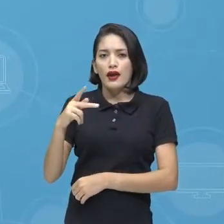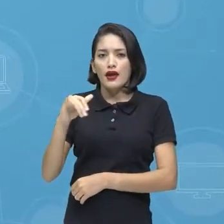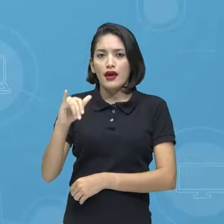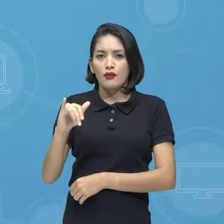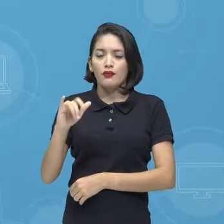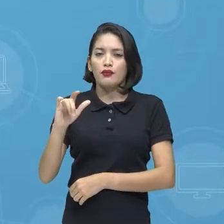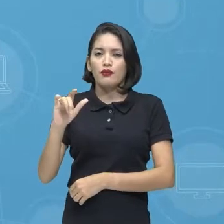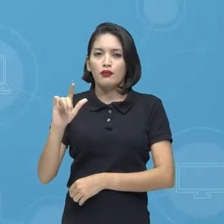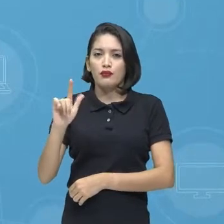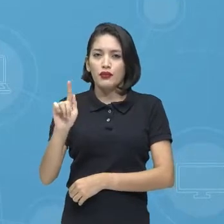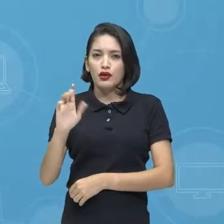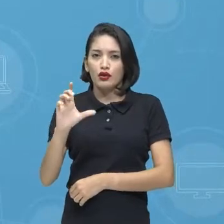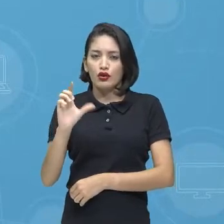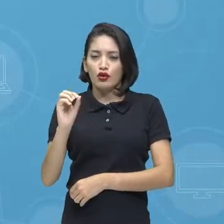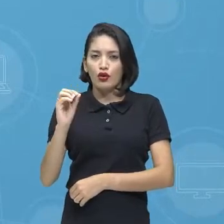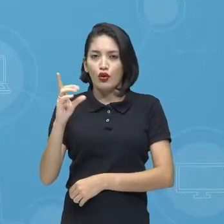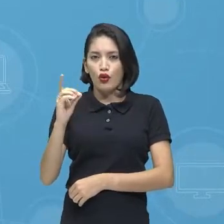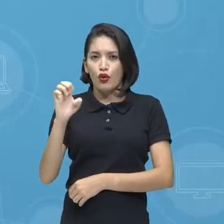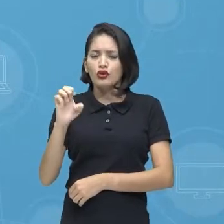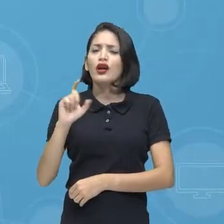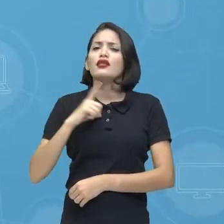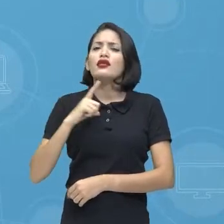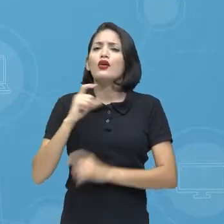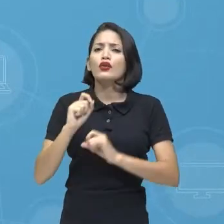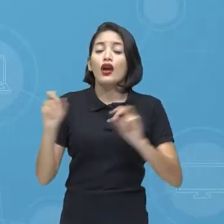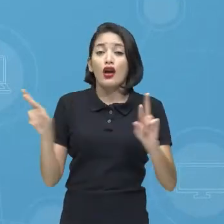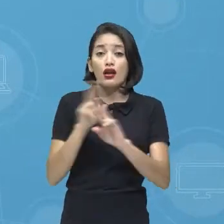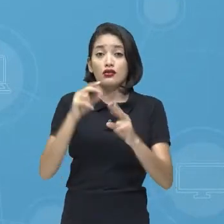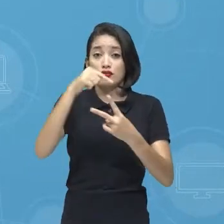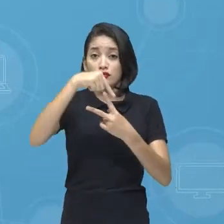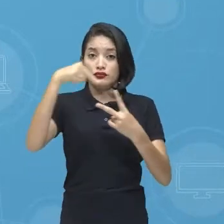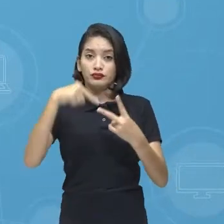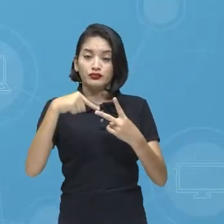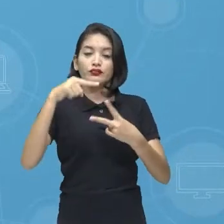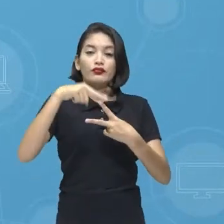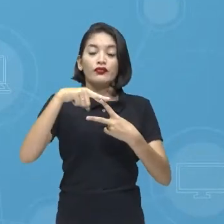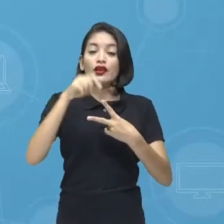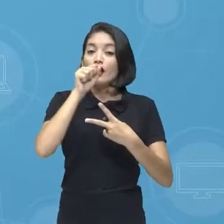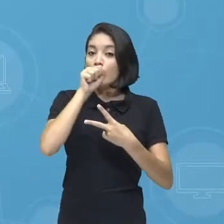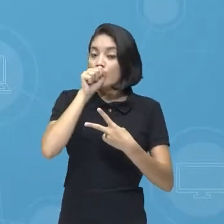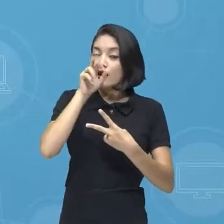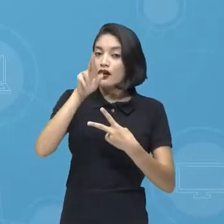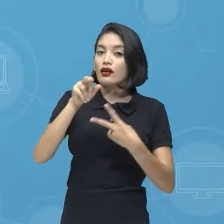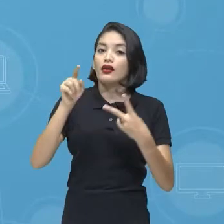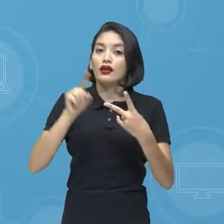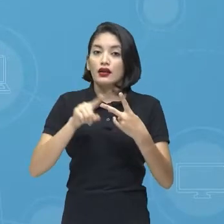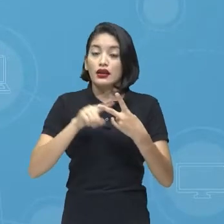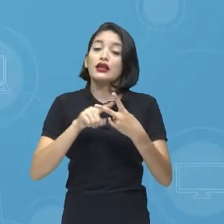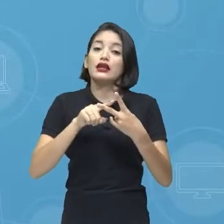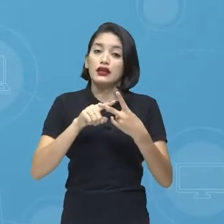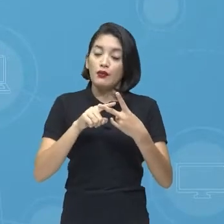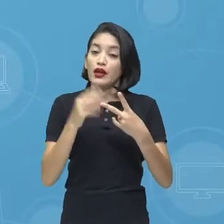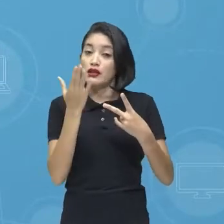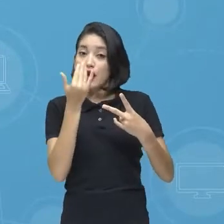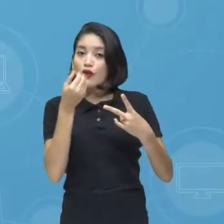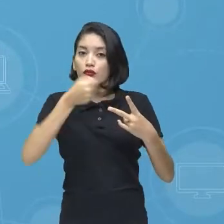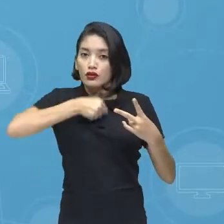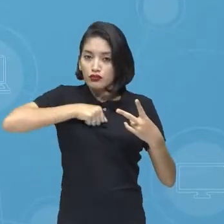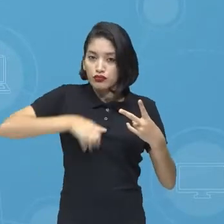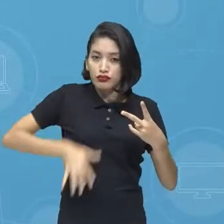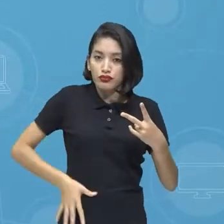nossa faringe, que ela está relacionada com dois sistemas, que é o sistema respiratório e o sistema digestório. Quando